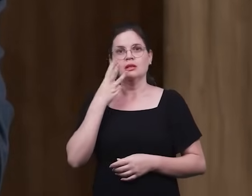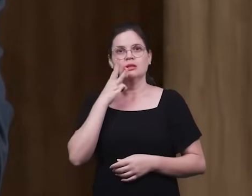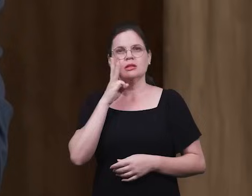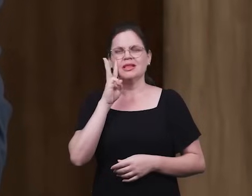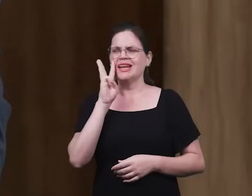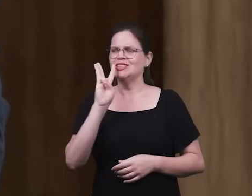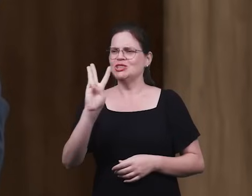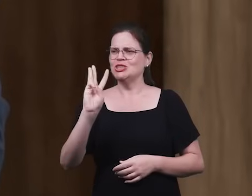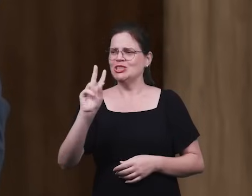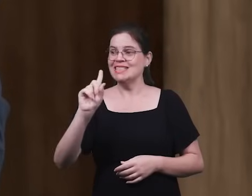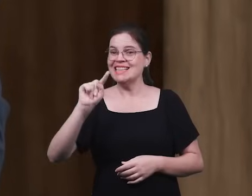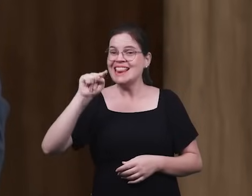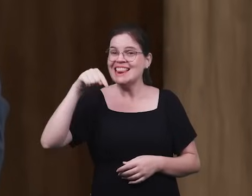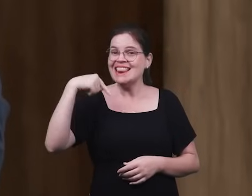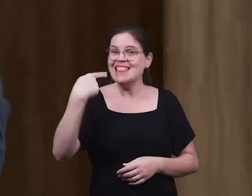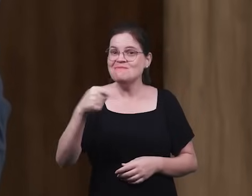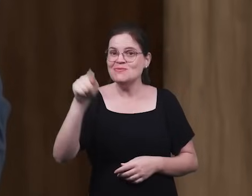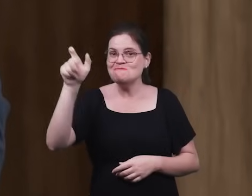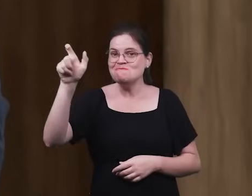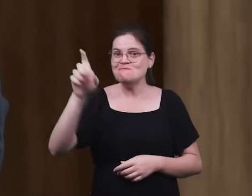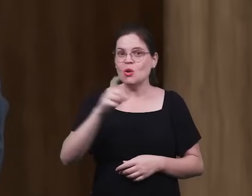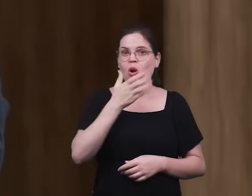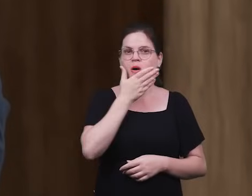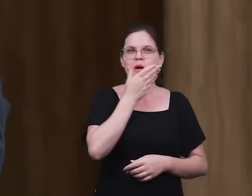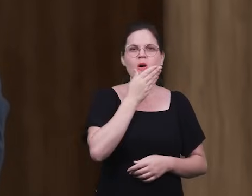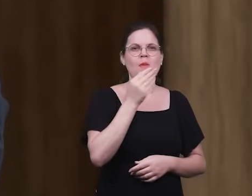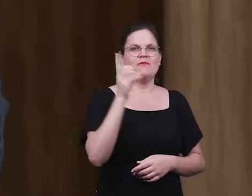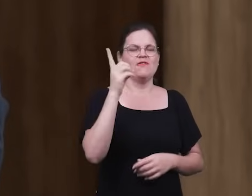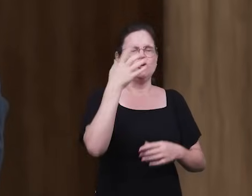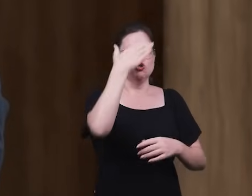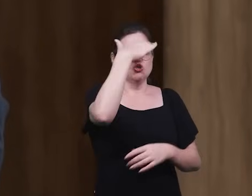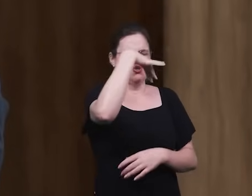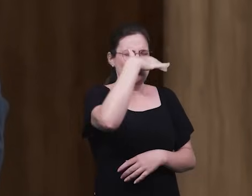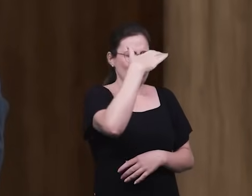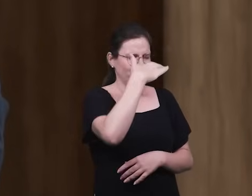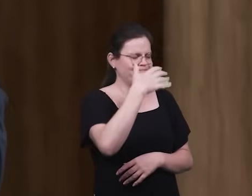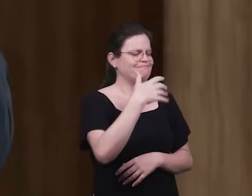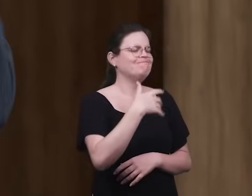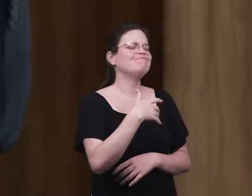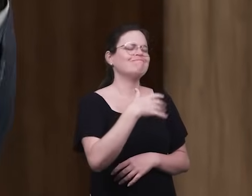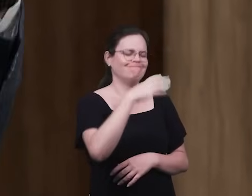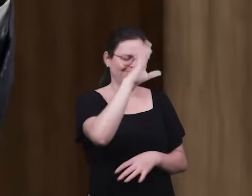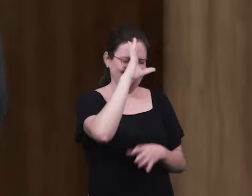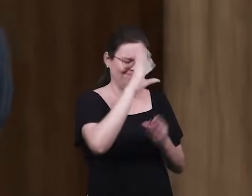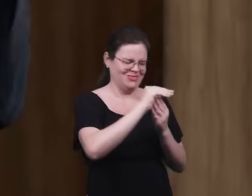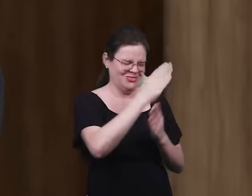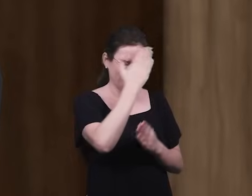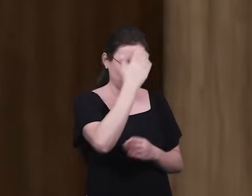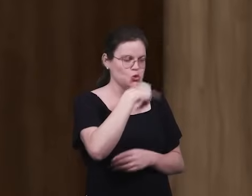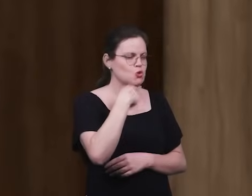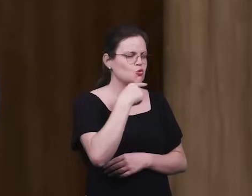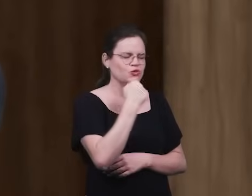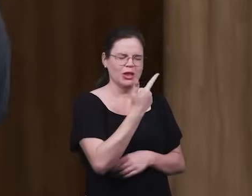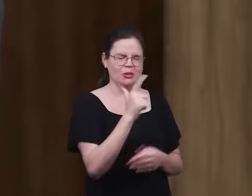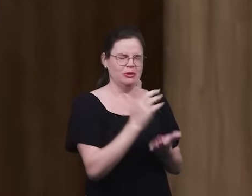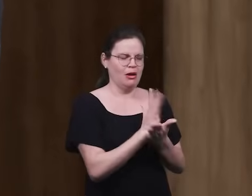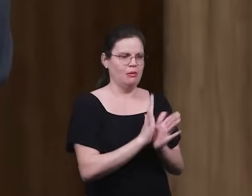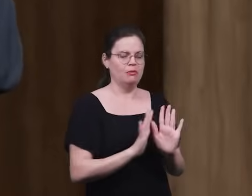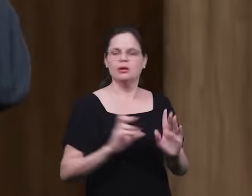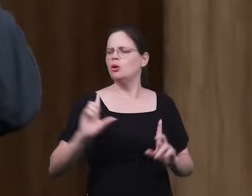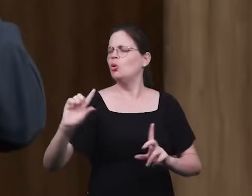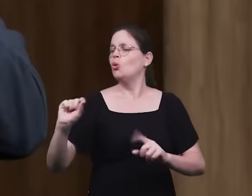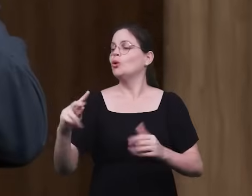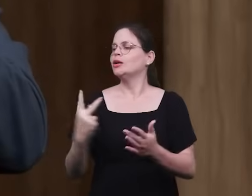disse assim chorando agora eu estou totalmente convencido eu não tenho dúvida mas o que aconteceu não